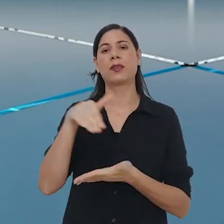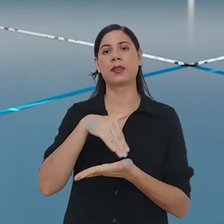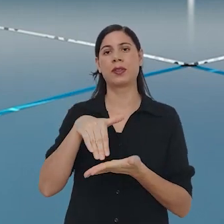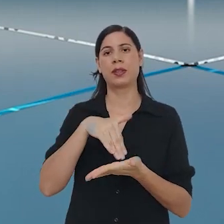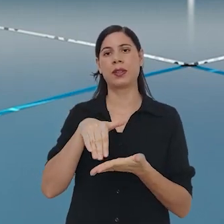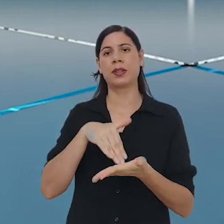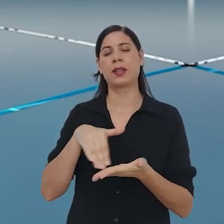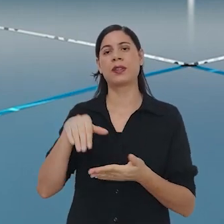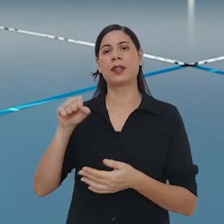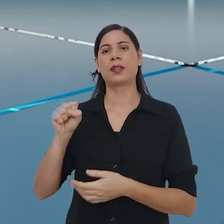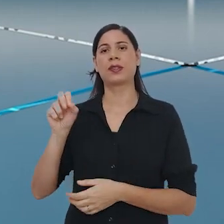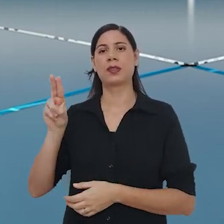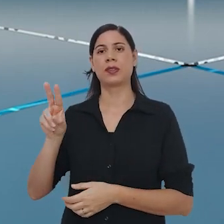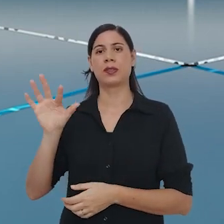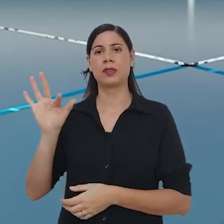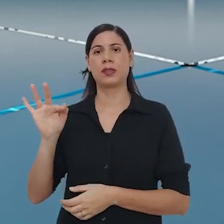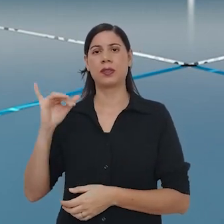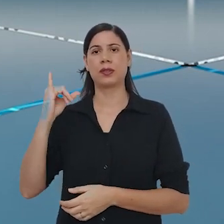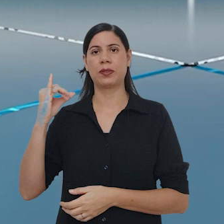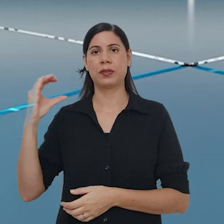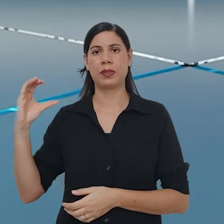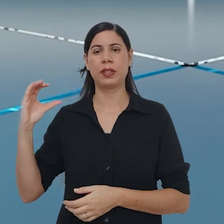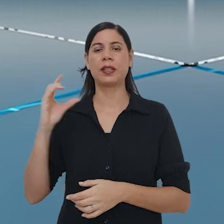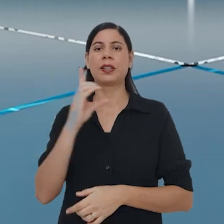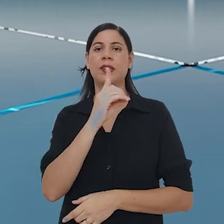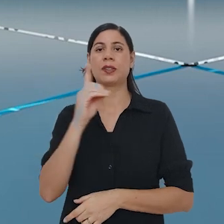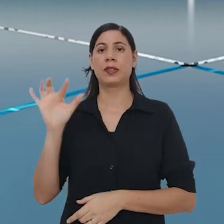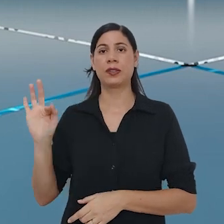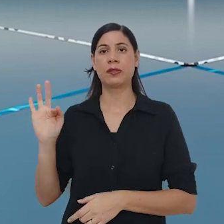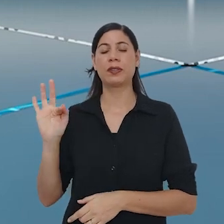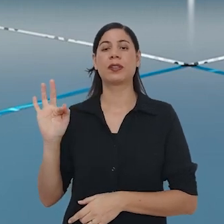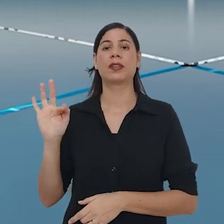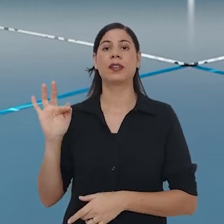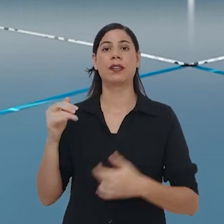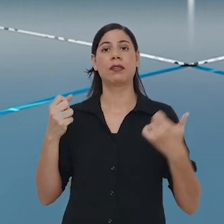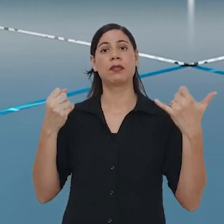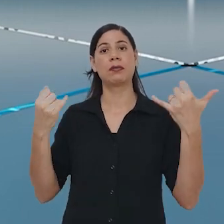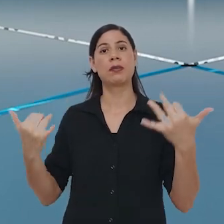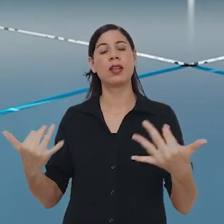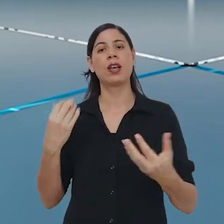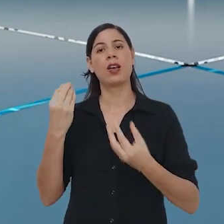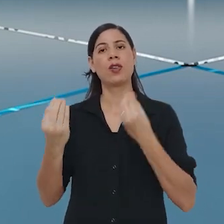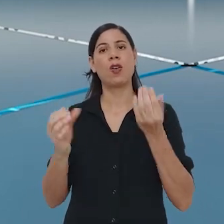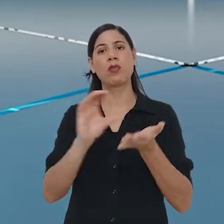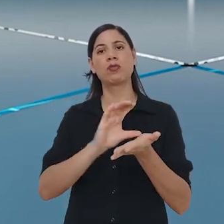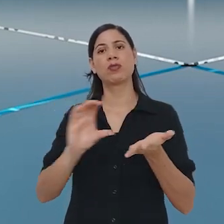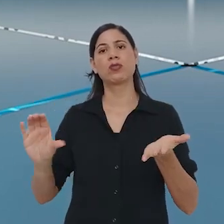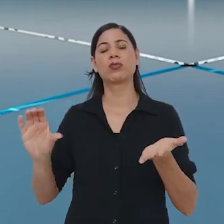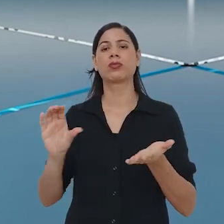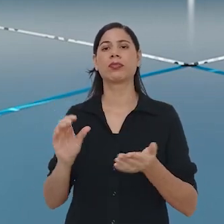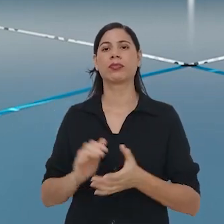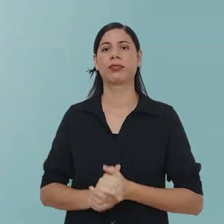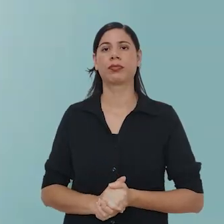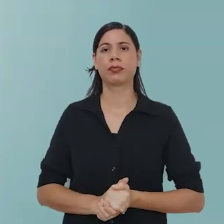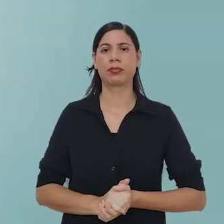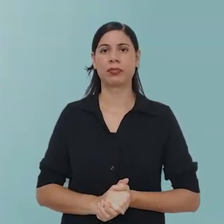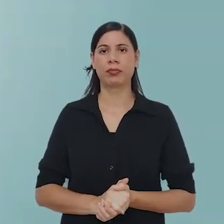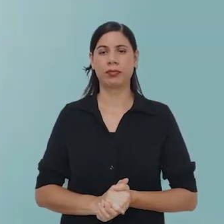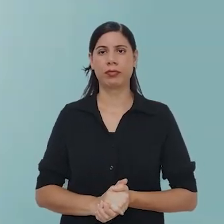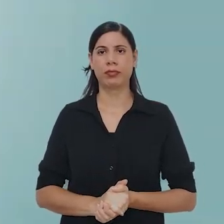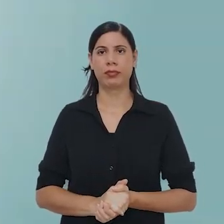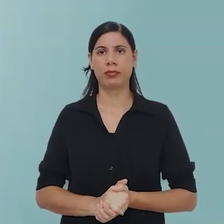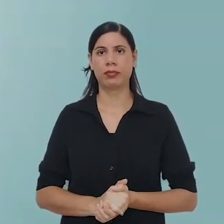o subsecretário de Fomento e Incentivo à Cultura do Distrito Federal sobre linhas de crédito e incentivo fiscal.